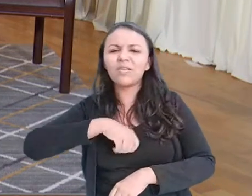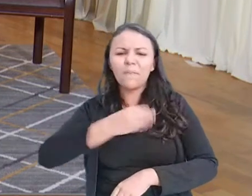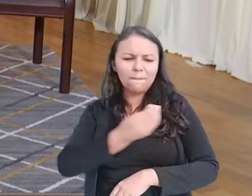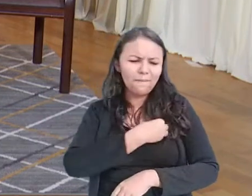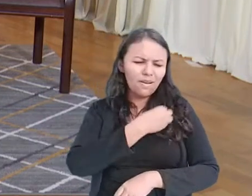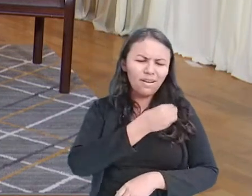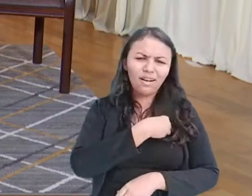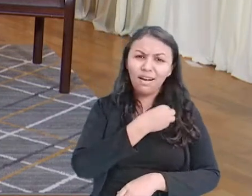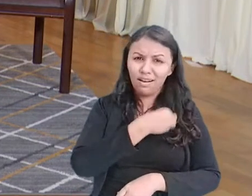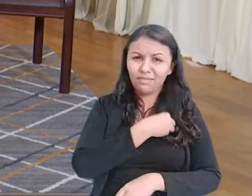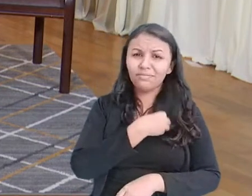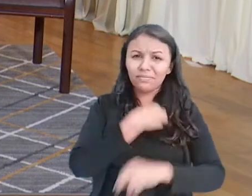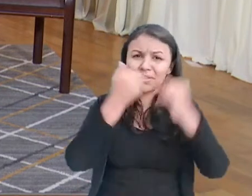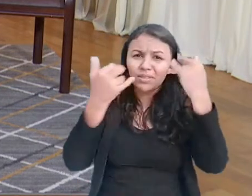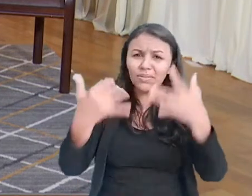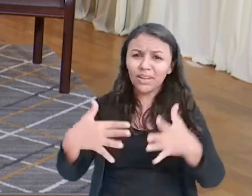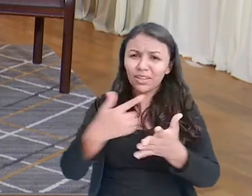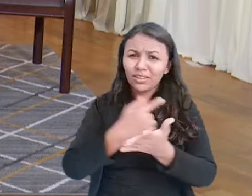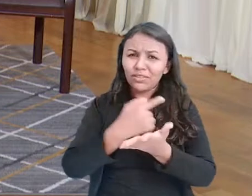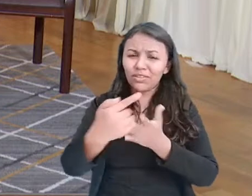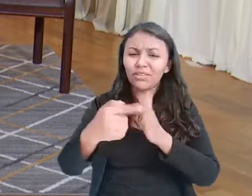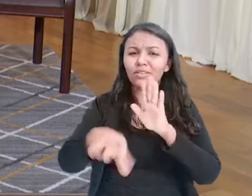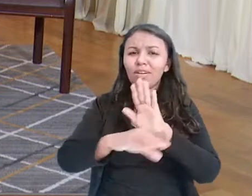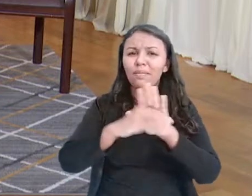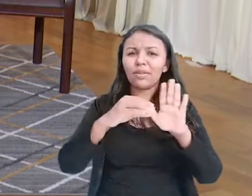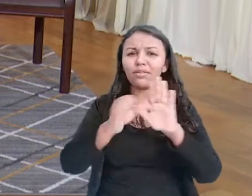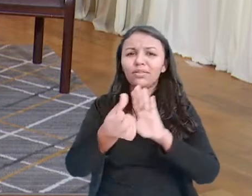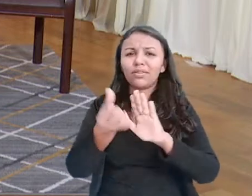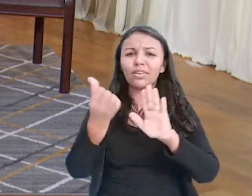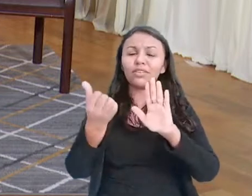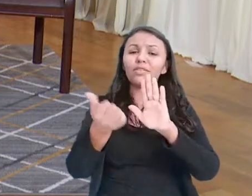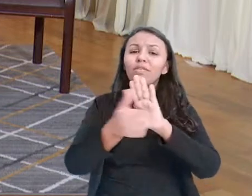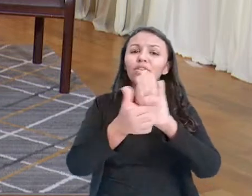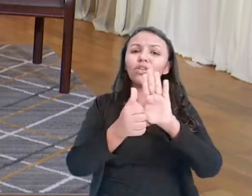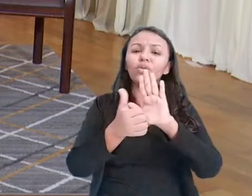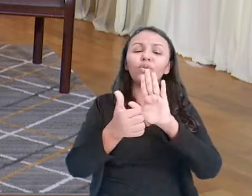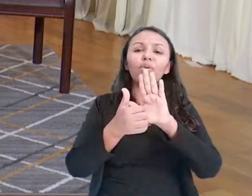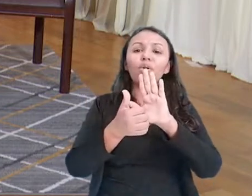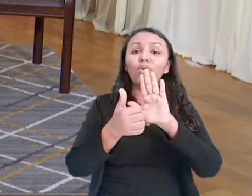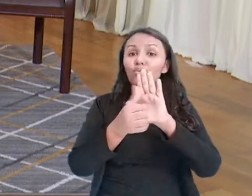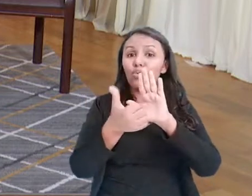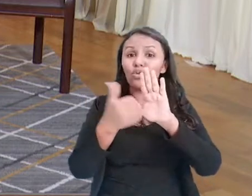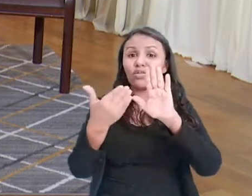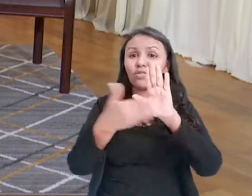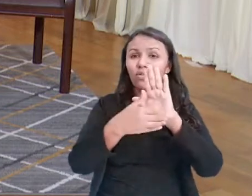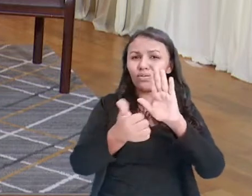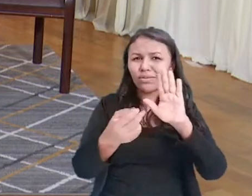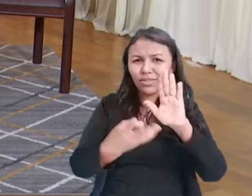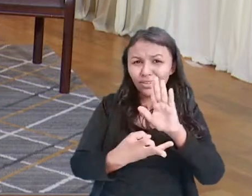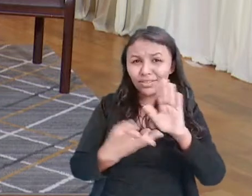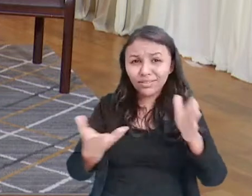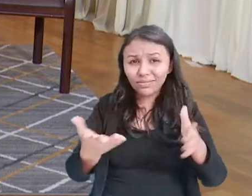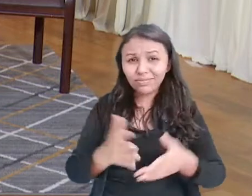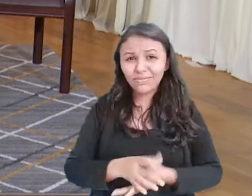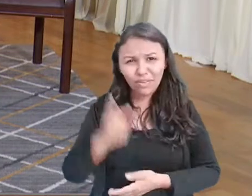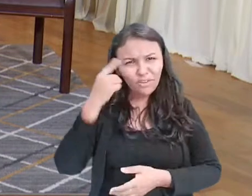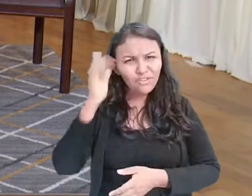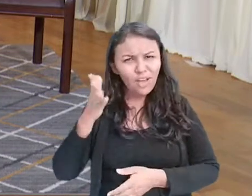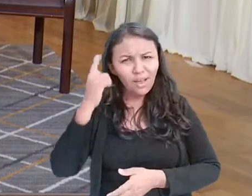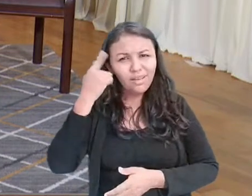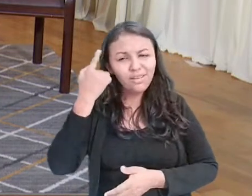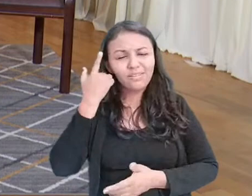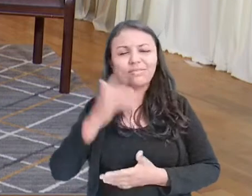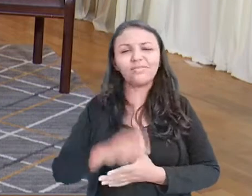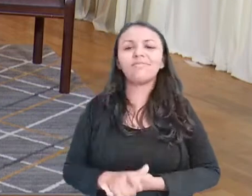descrito em Gênesis capítulo 6, versículo 11 a 13, conforme lemos? Pois nós analisamos muitas